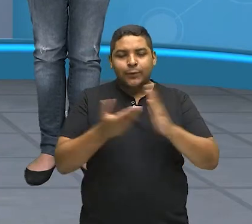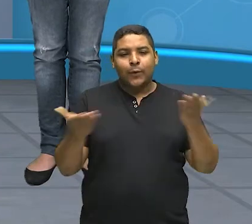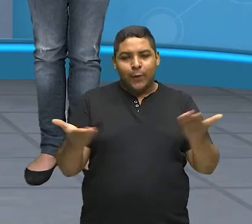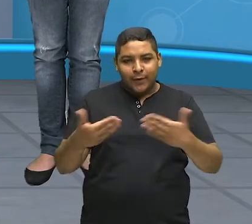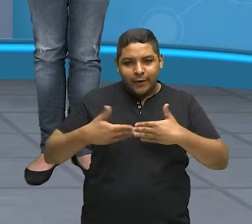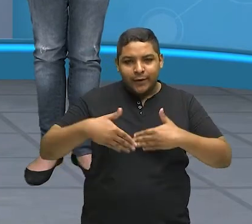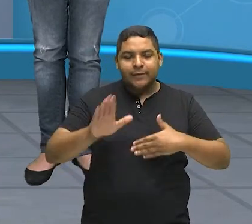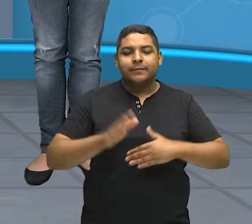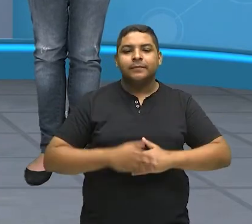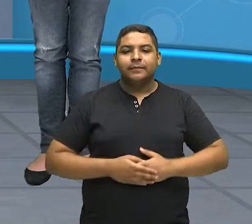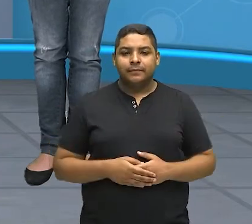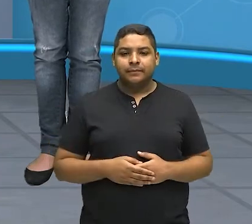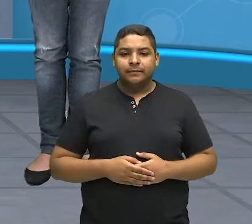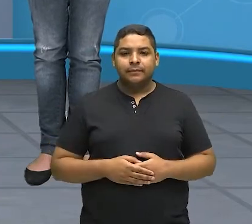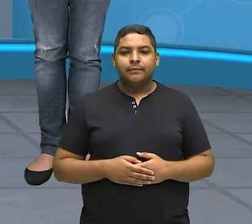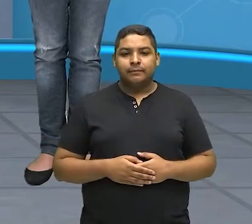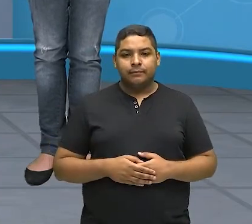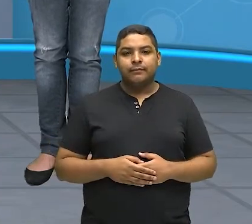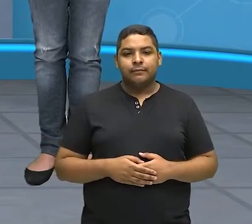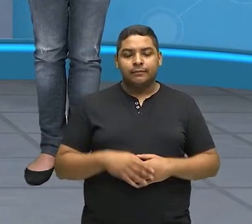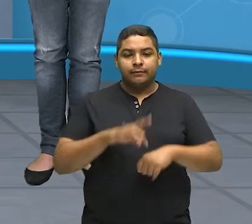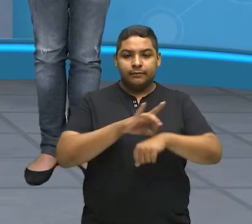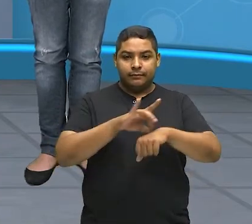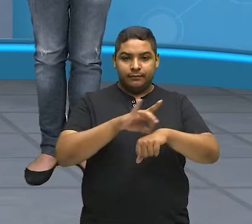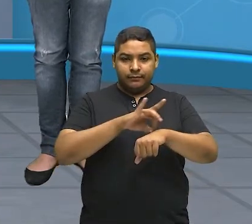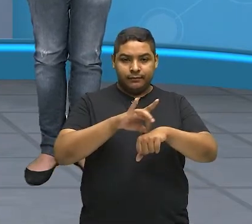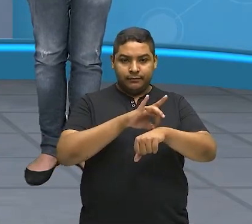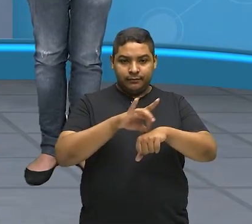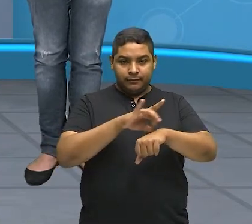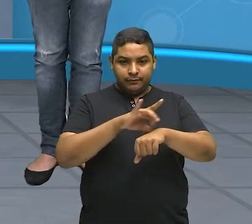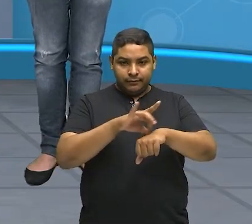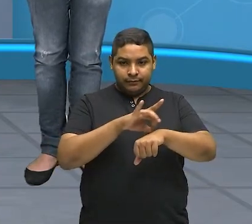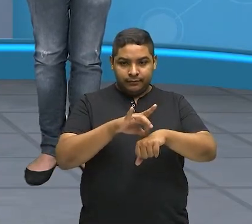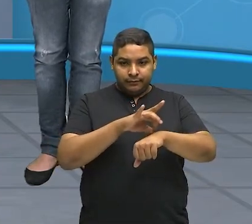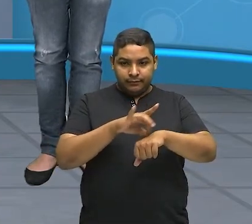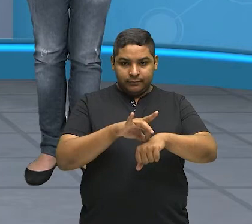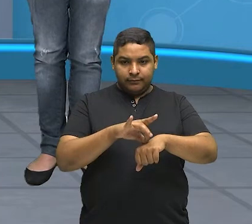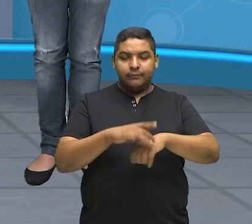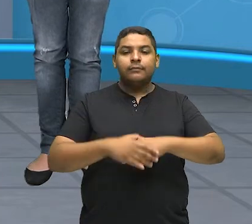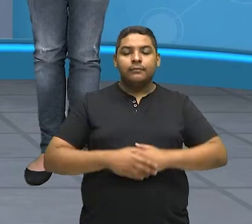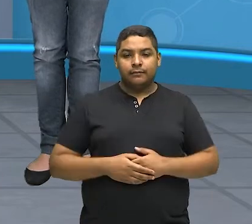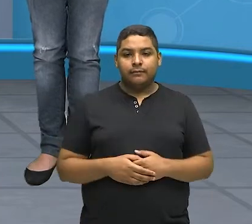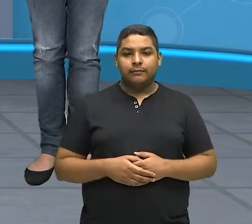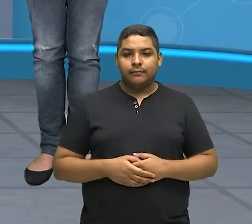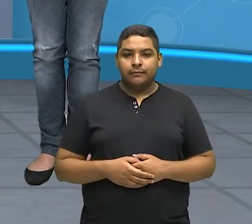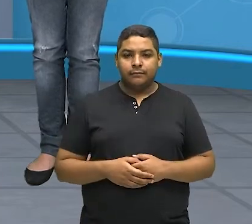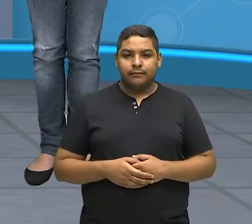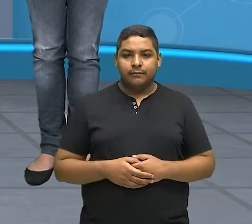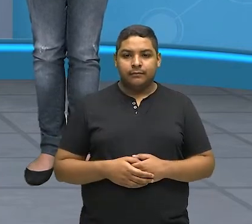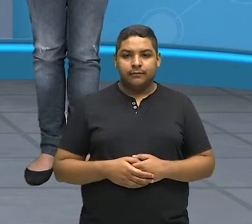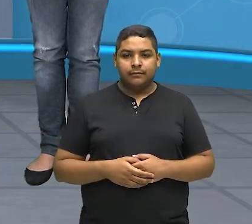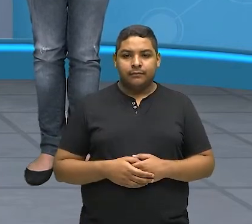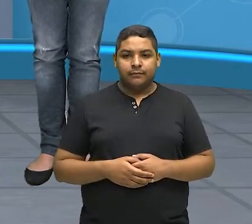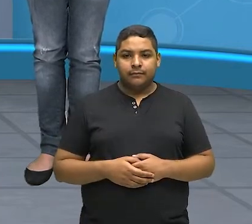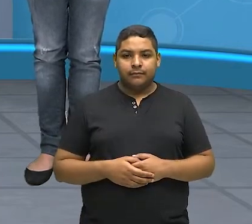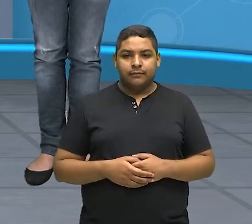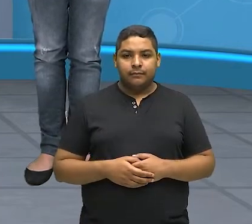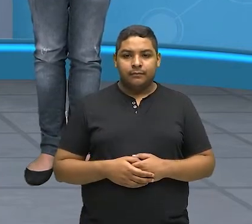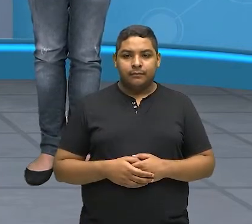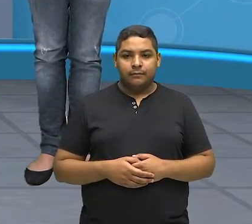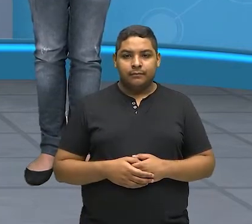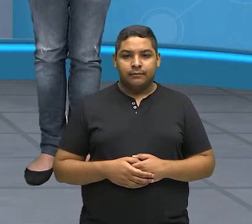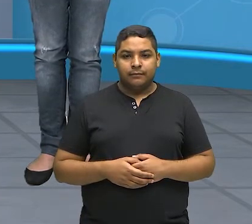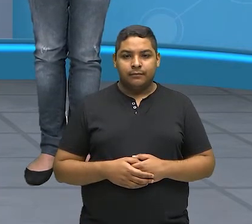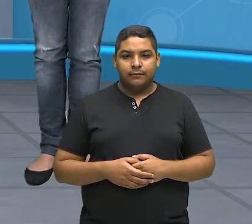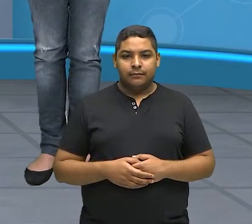amazônica. Black, né? Black, black, que é o preto, né? Cor negra, preto,